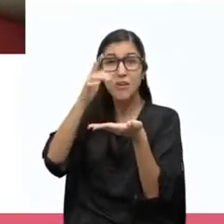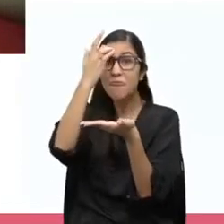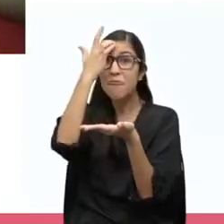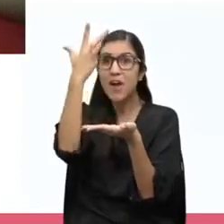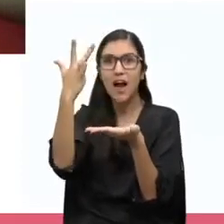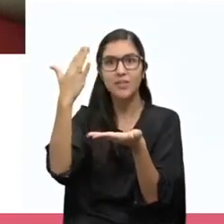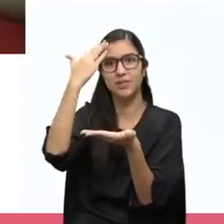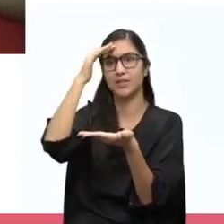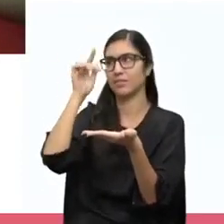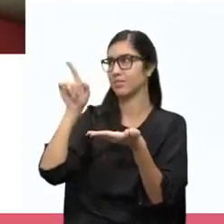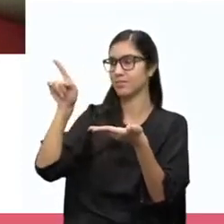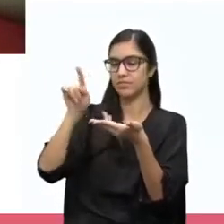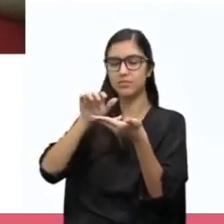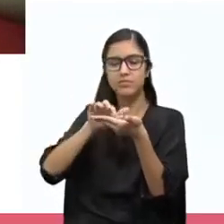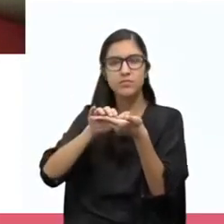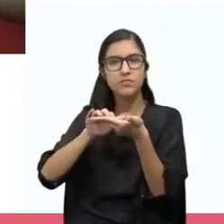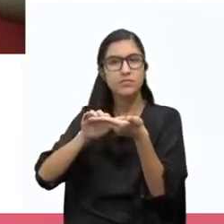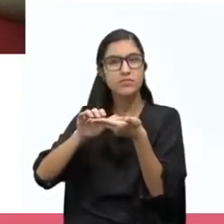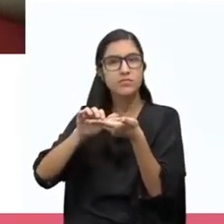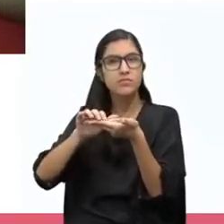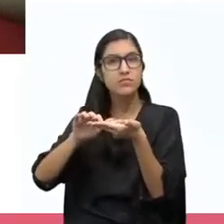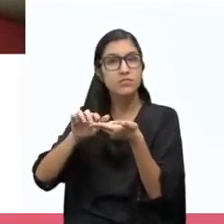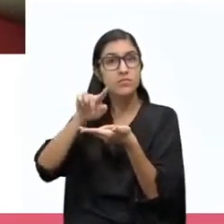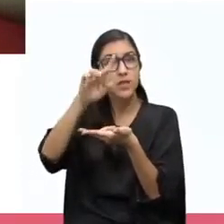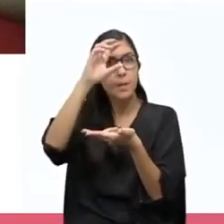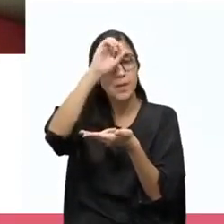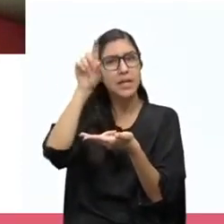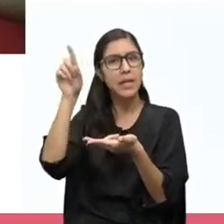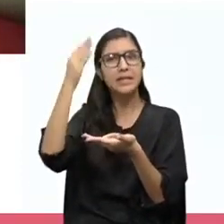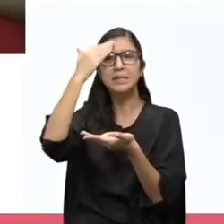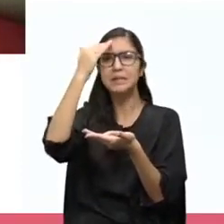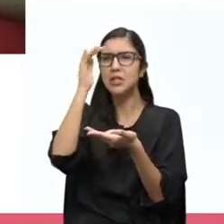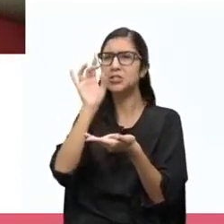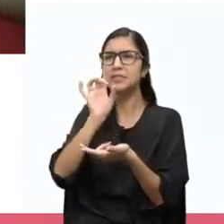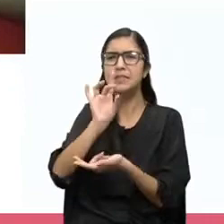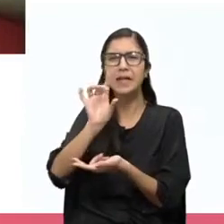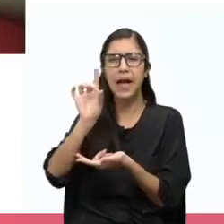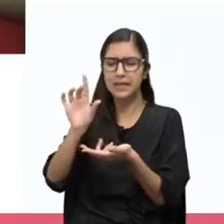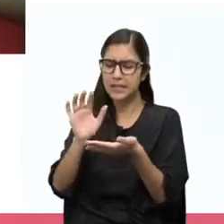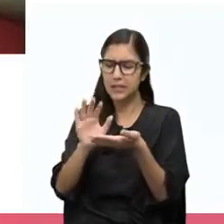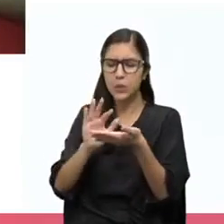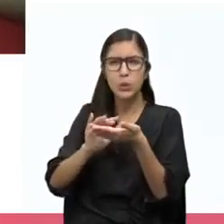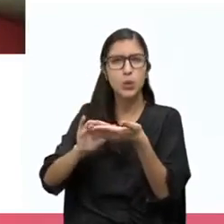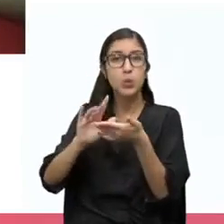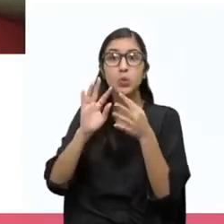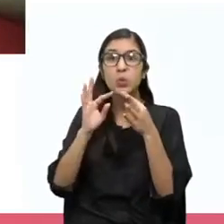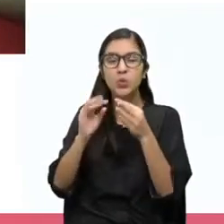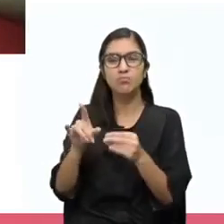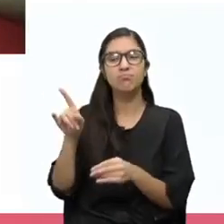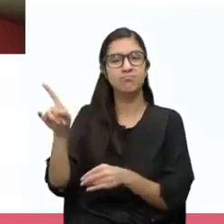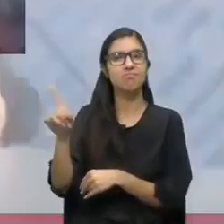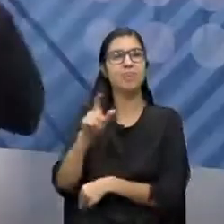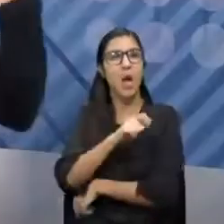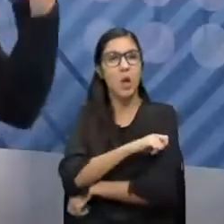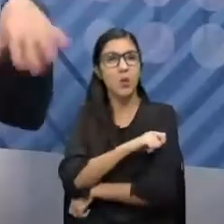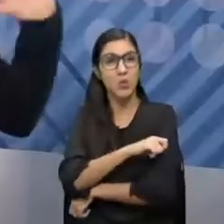fácil os toques nesses pontos e ele entende cada letra. Então, já era um aluno